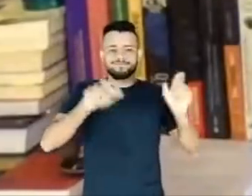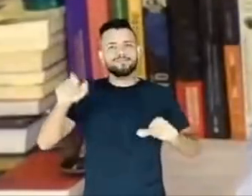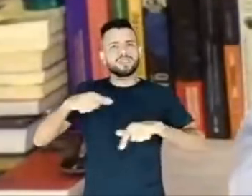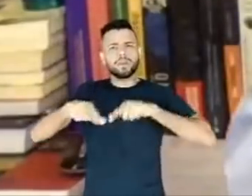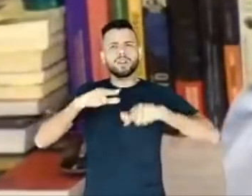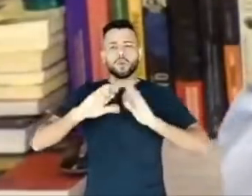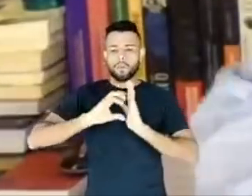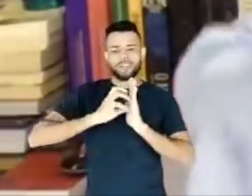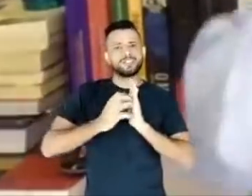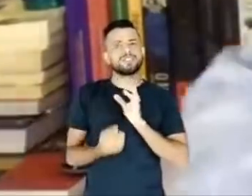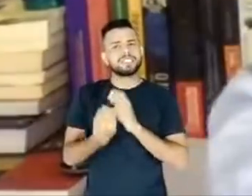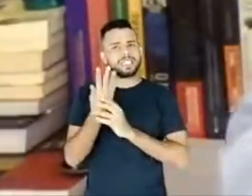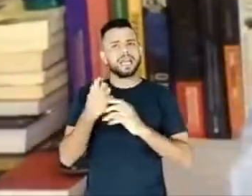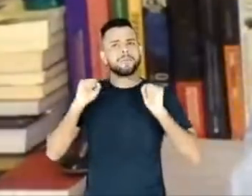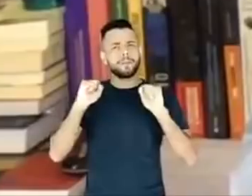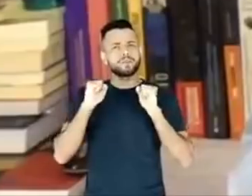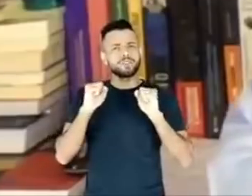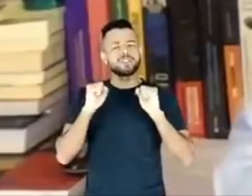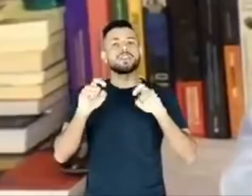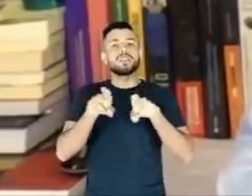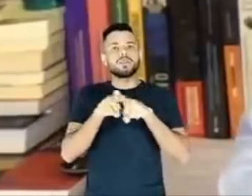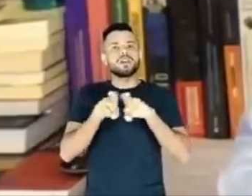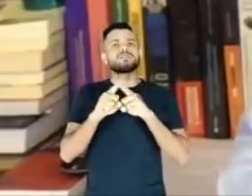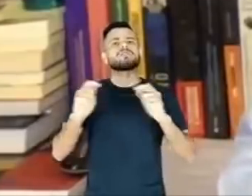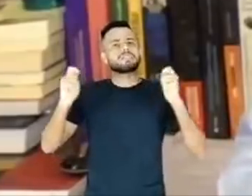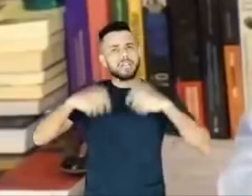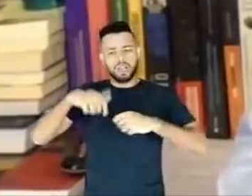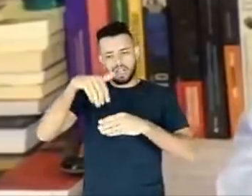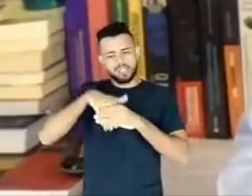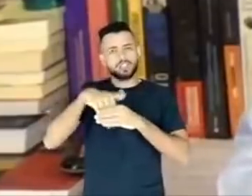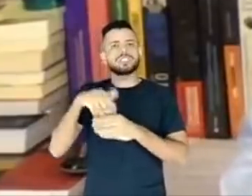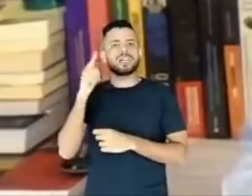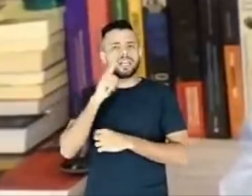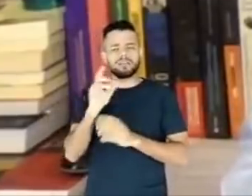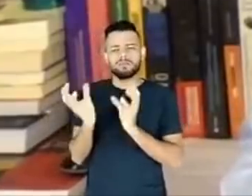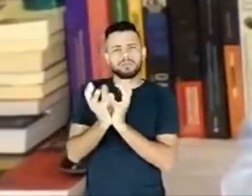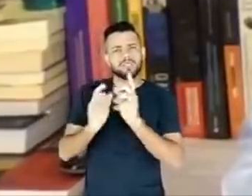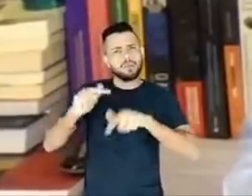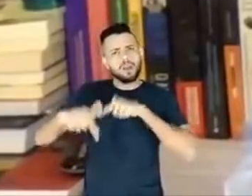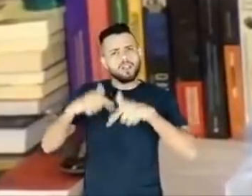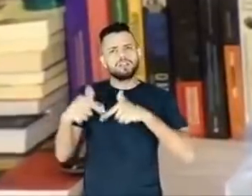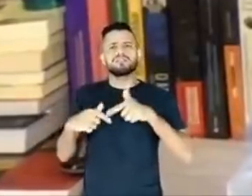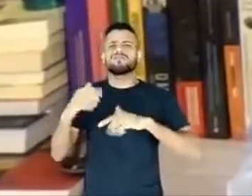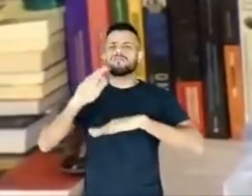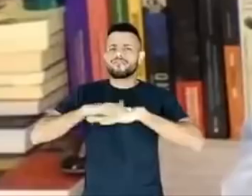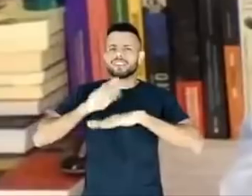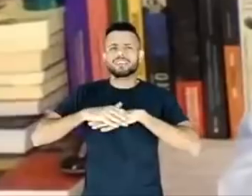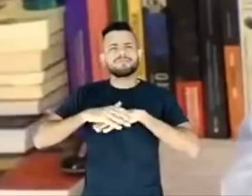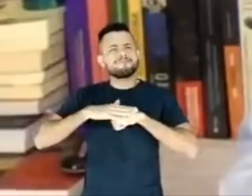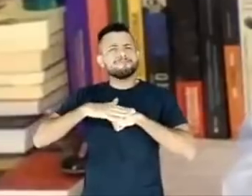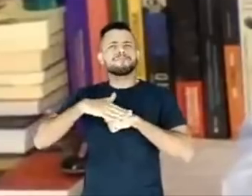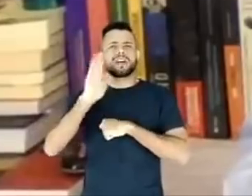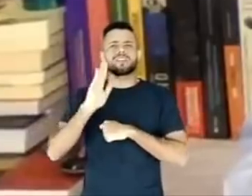os trabalhadores teriam condições de ganhar as eleições e que os trabalhadores teriam condições de fazer mais do que a elite